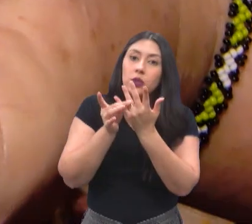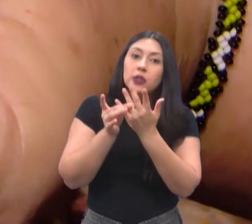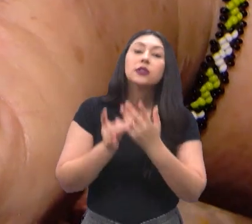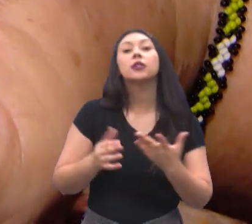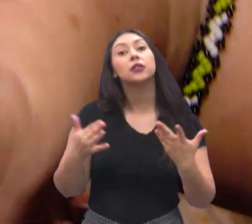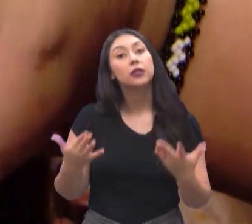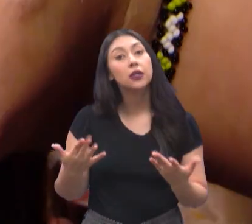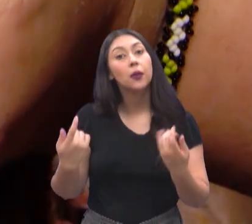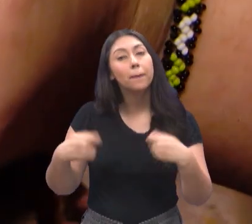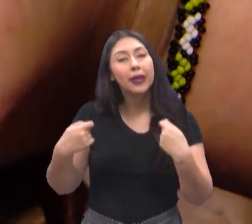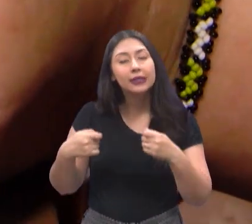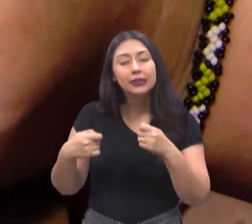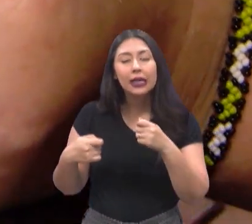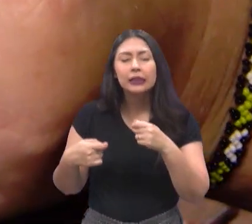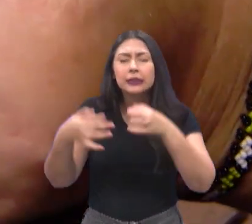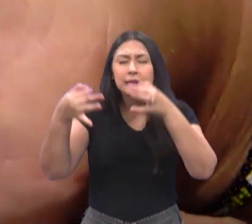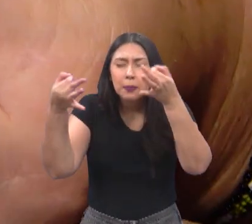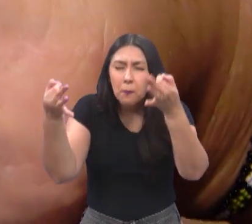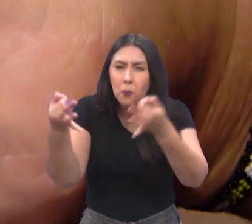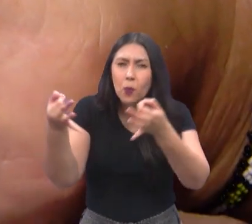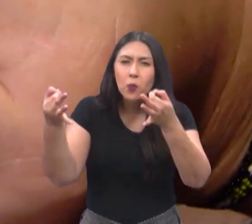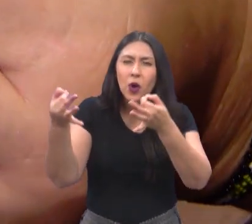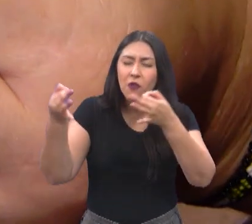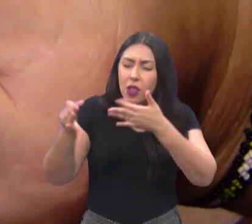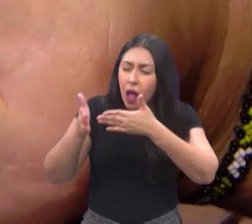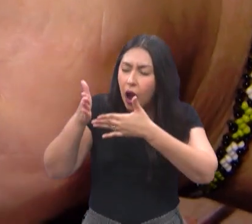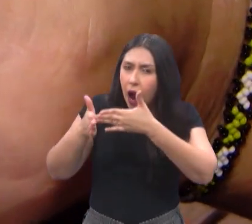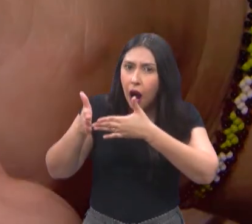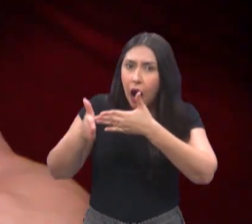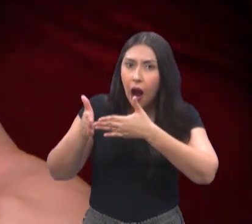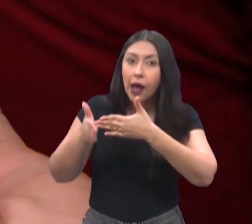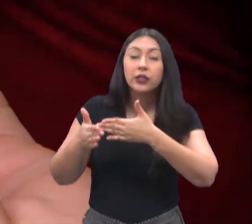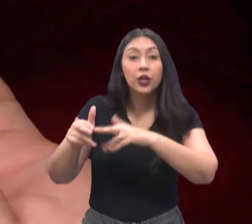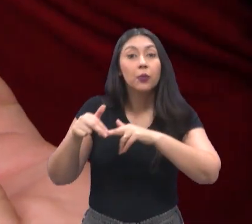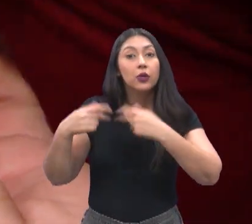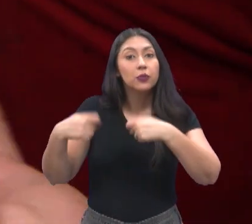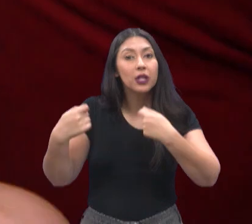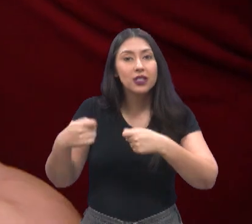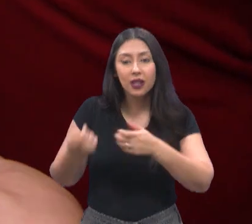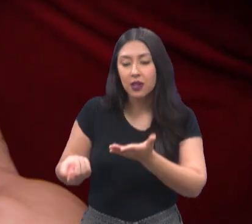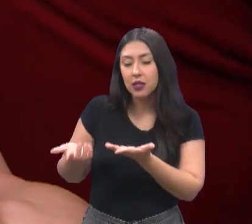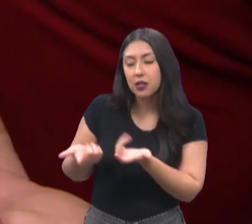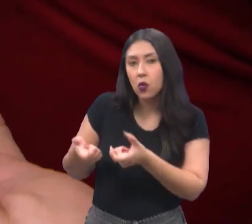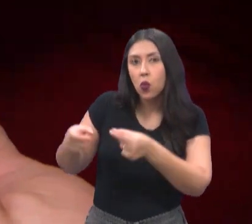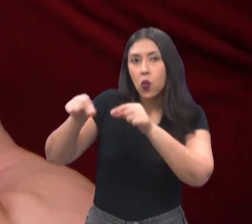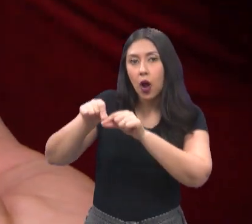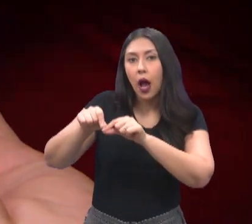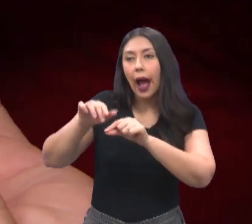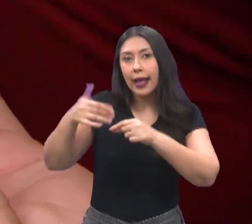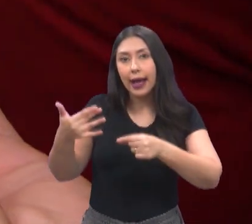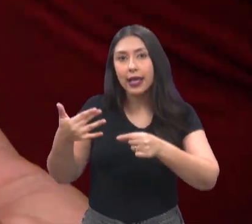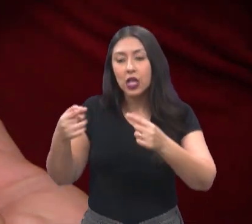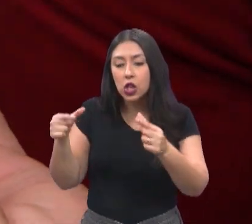ela tem que estar bem retinha aqui. E isso é o trabalho de lima que a gente faz. A gente vai soldar e depois voltar para cá,